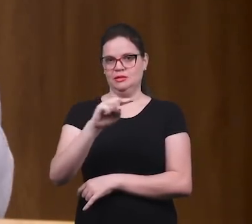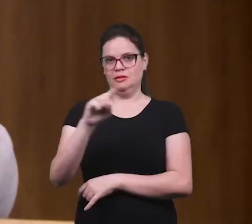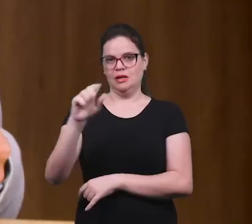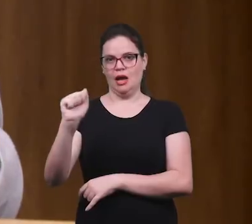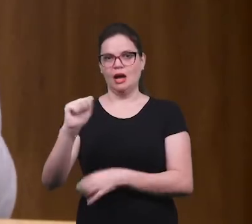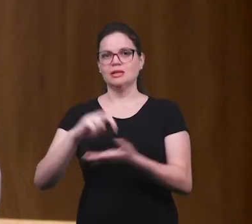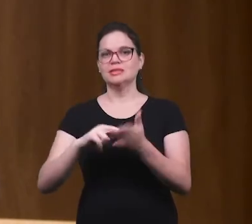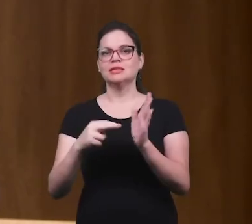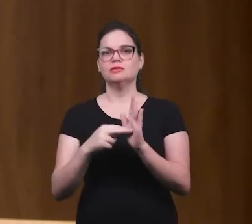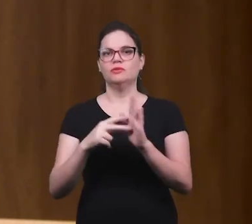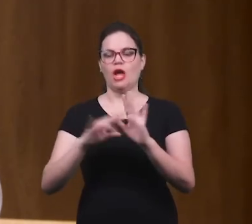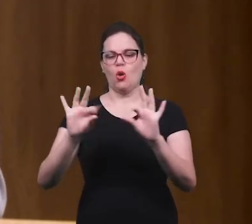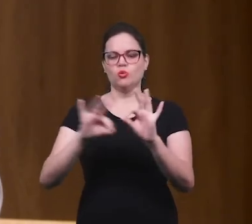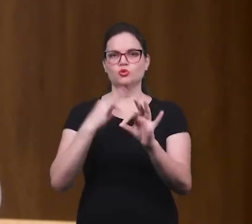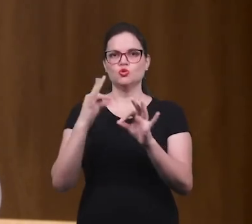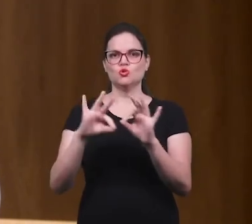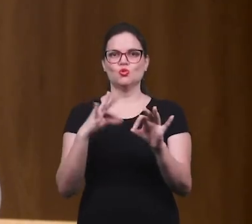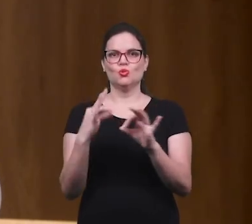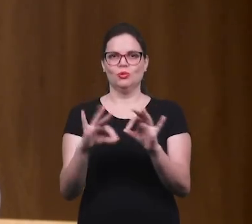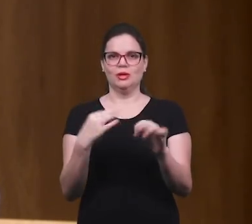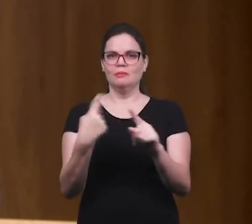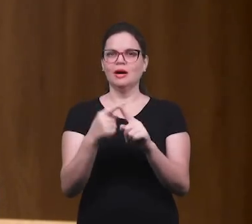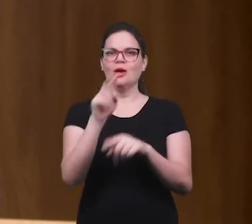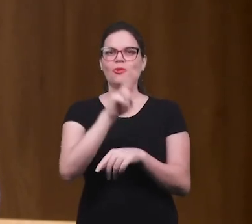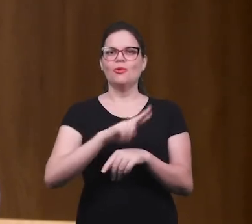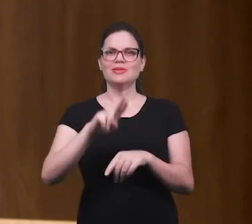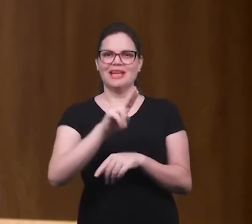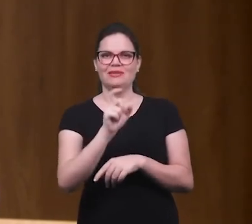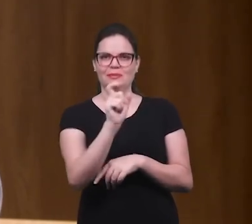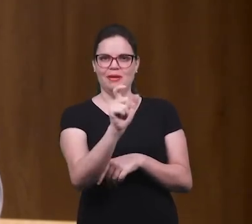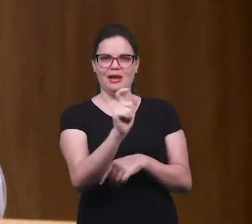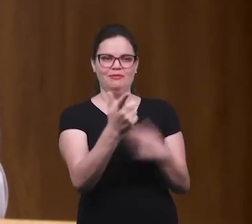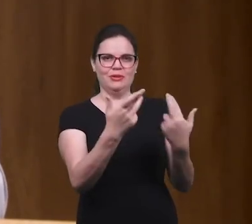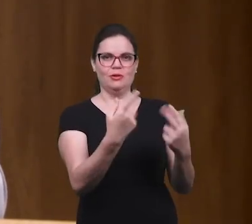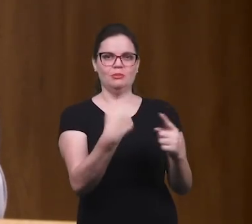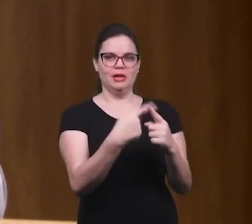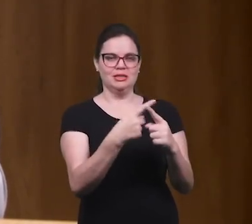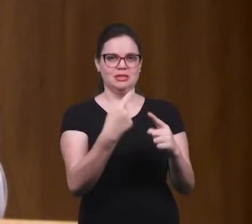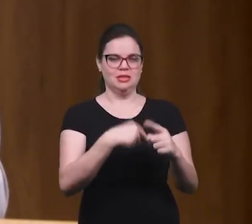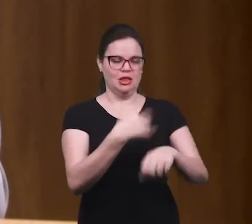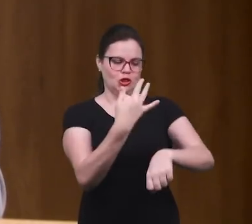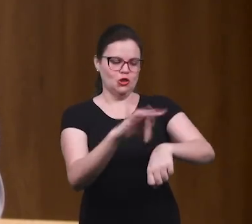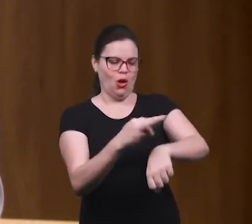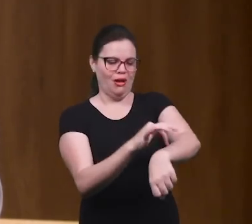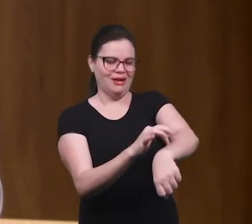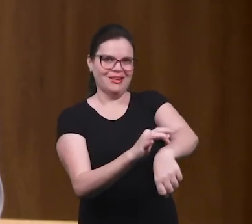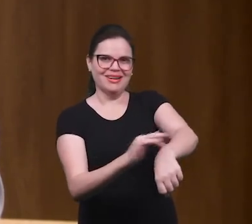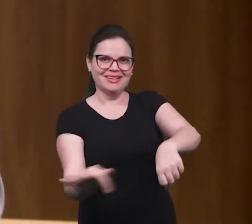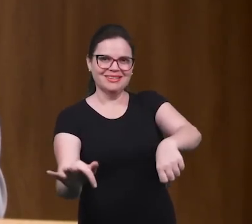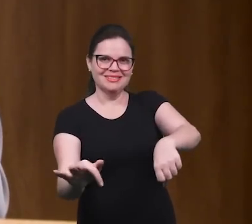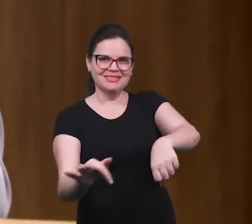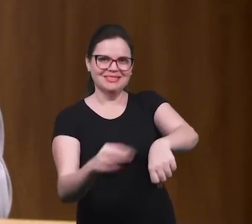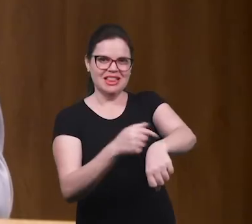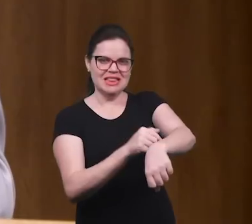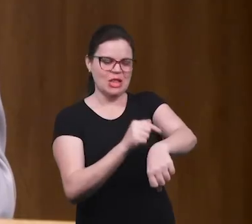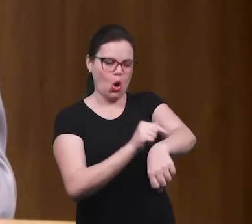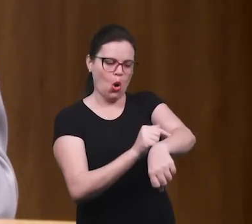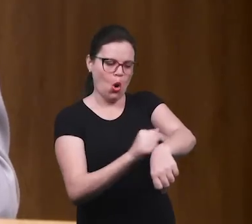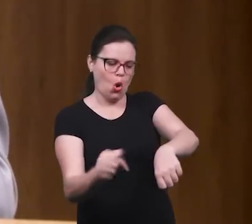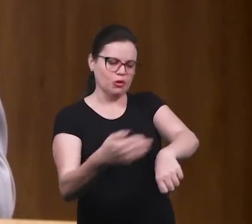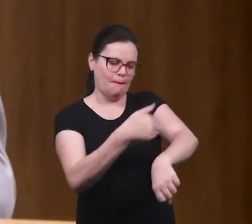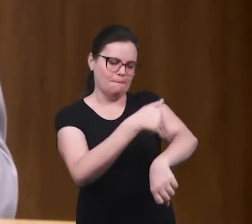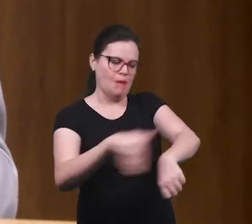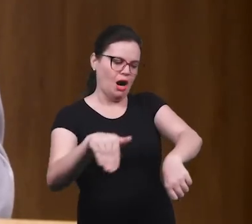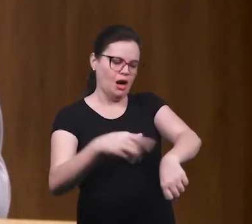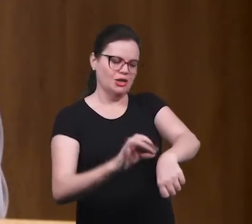na medicina na época, de quando você ia costurar uma ferida. Quando você ia costurar alguém que levou um corte, que